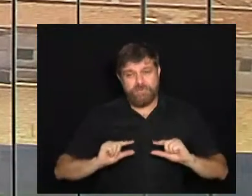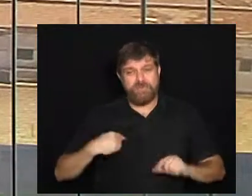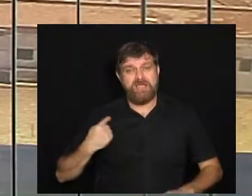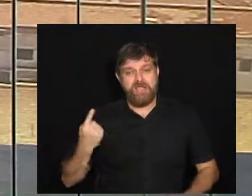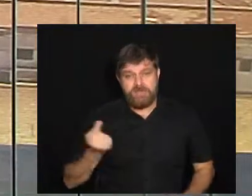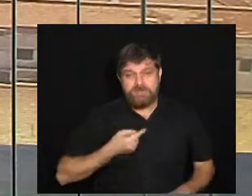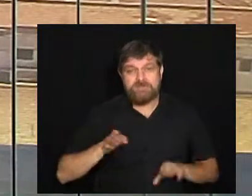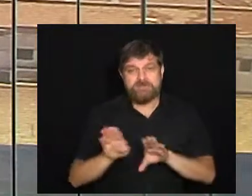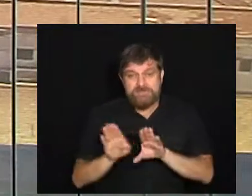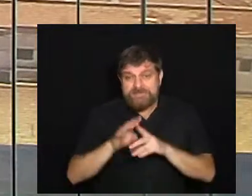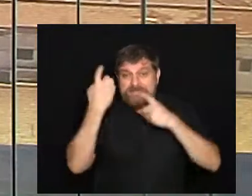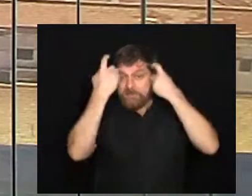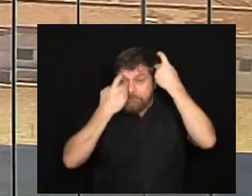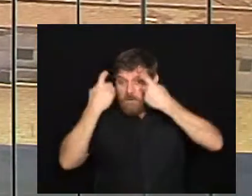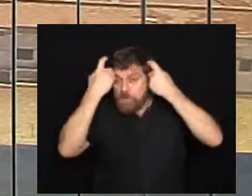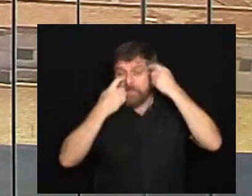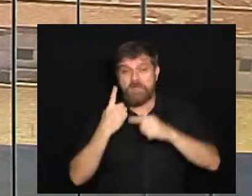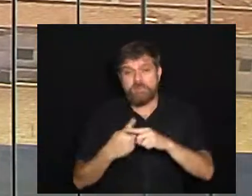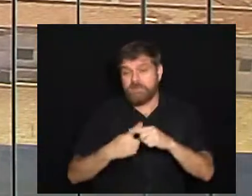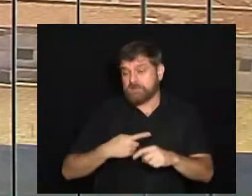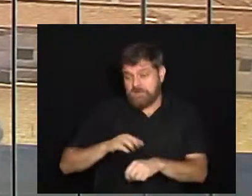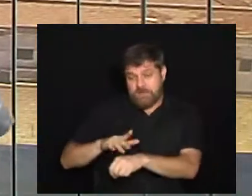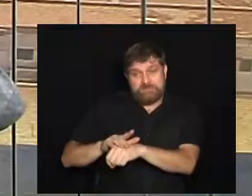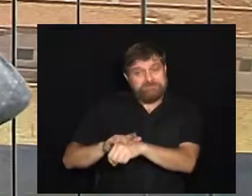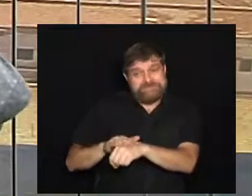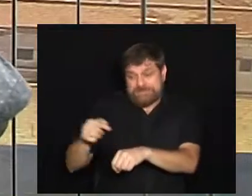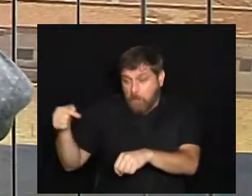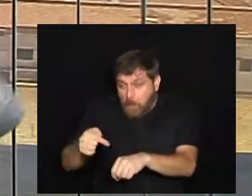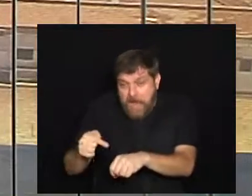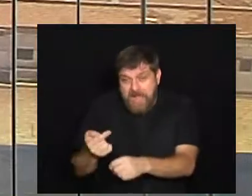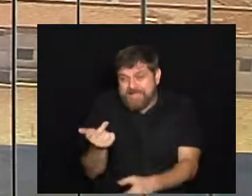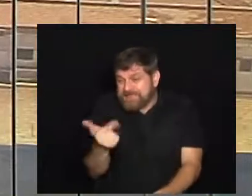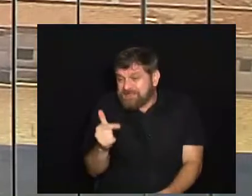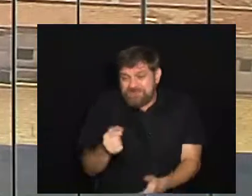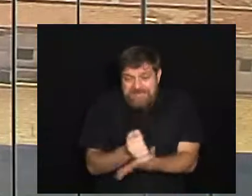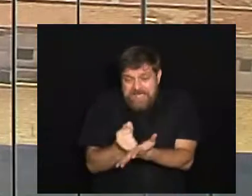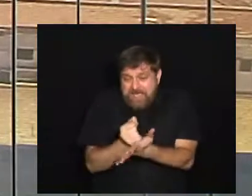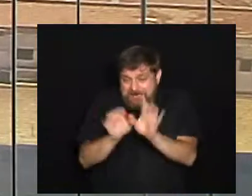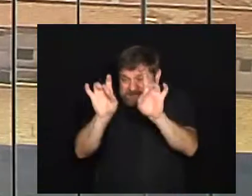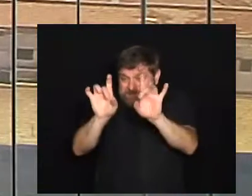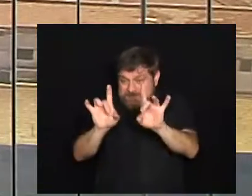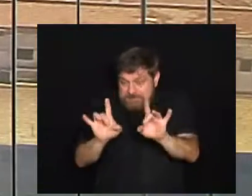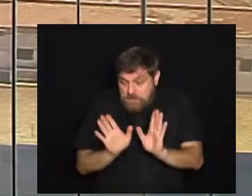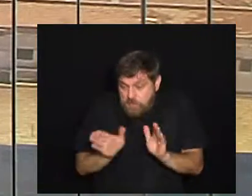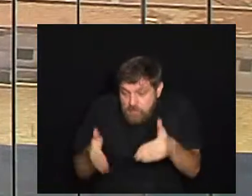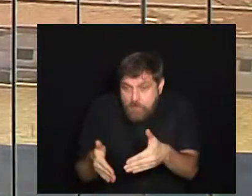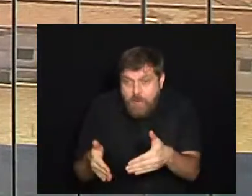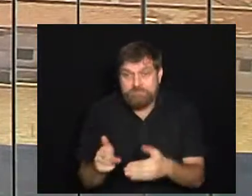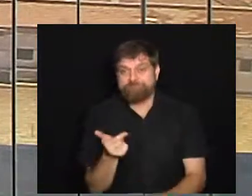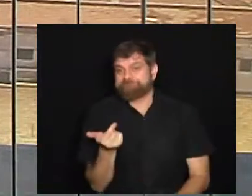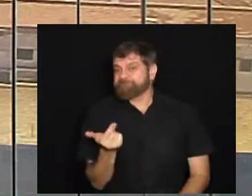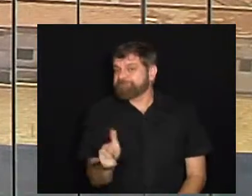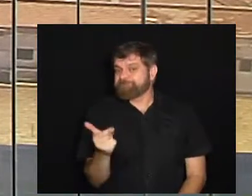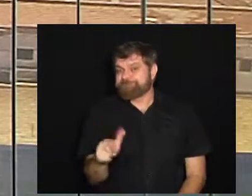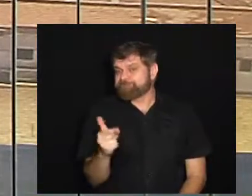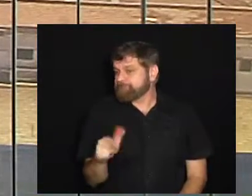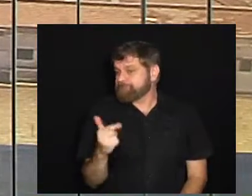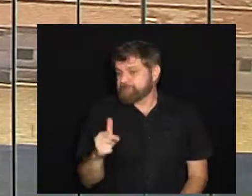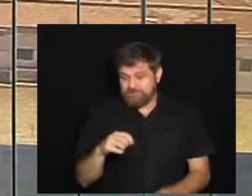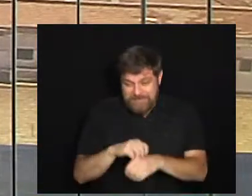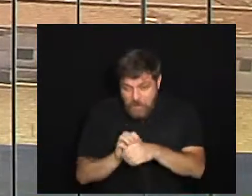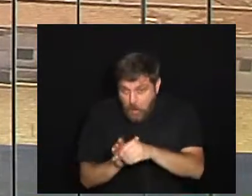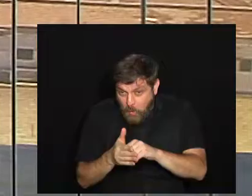gente tá também tão preocupada porque é uma doença que não tem uma medicação que vai é pegar e isoladamente